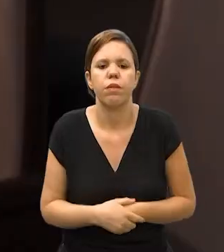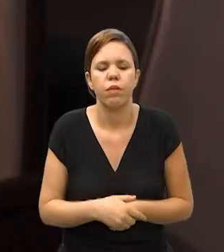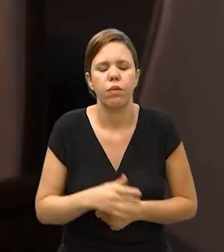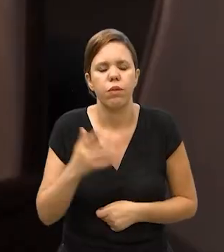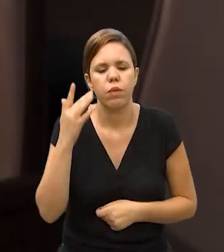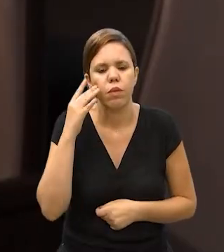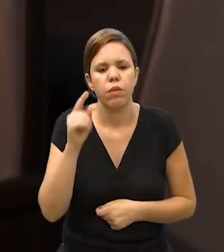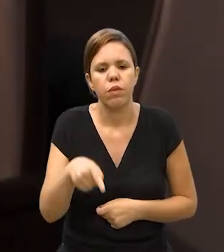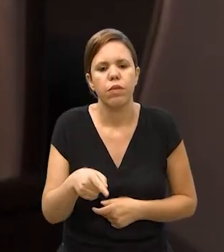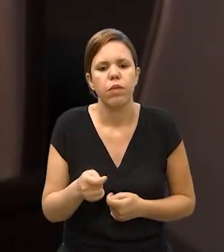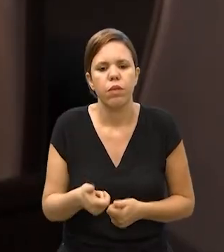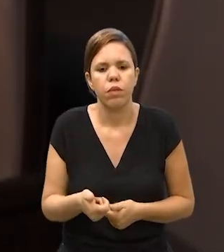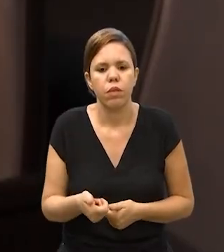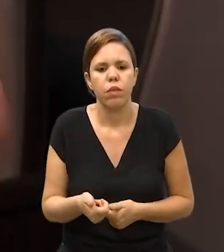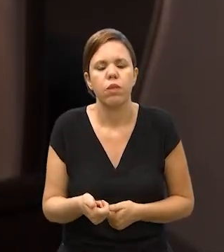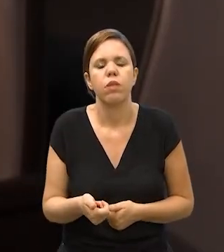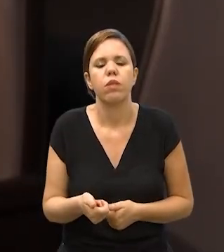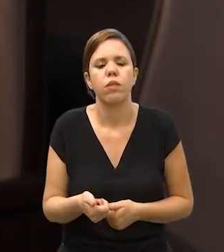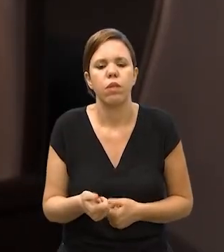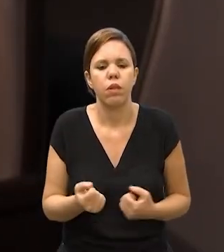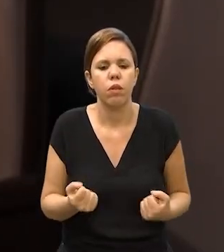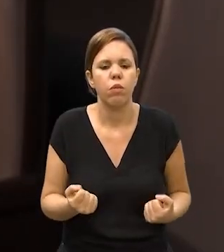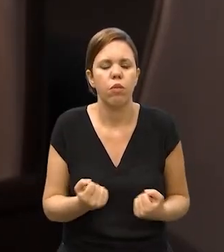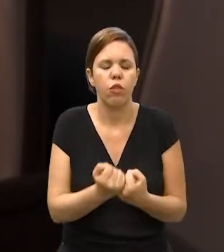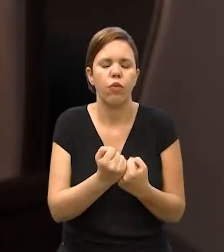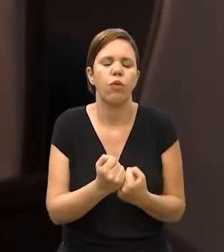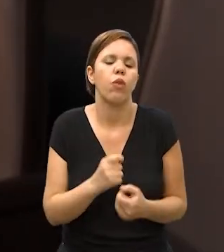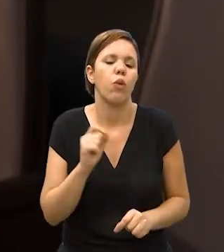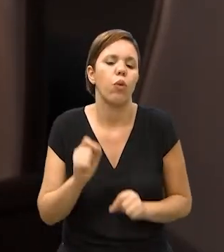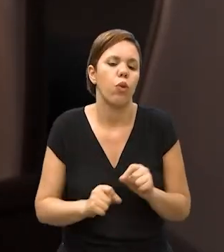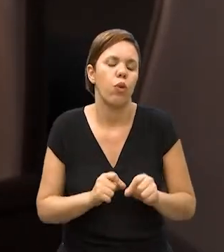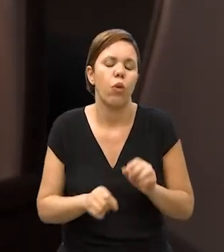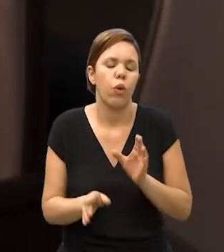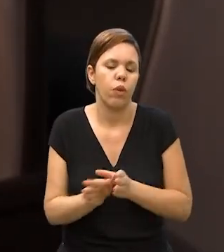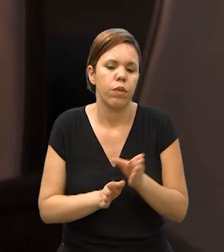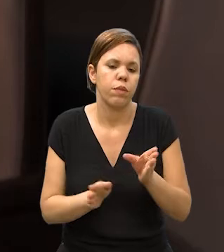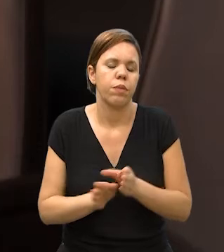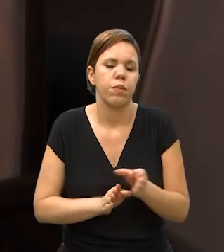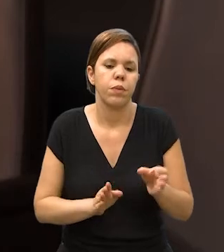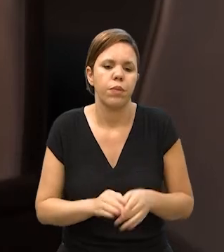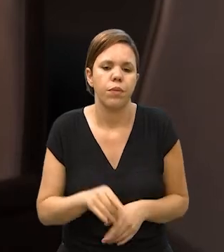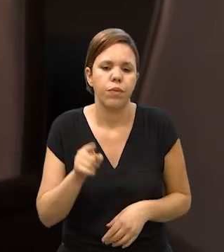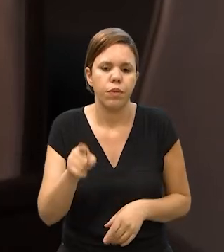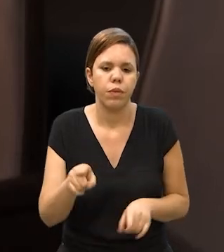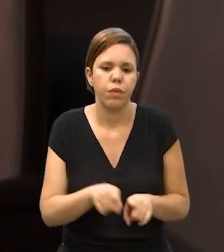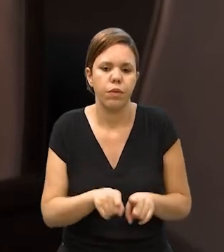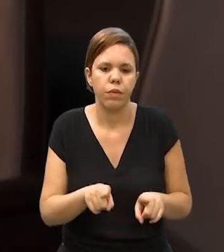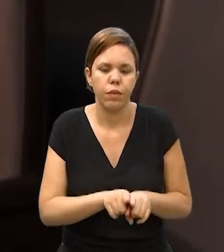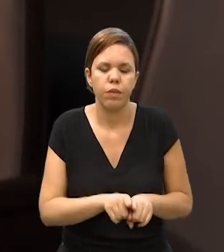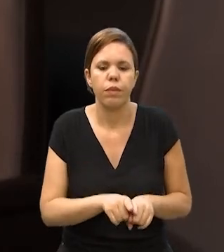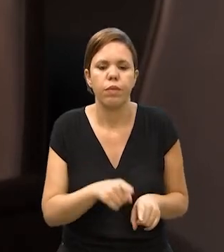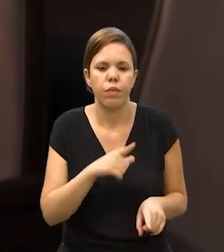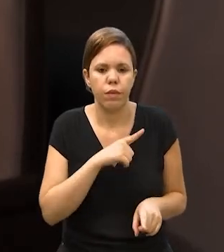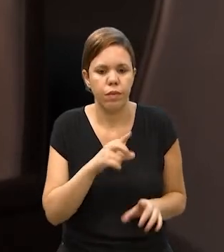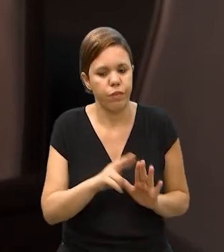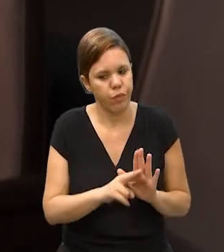acho que acaba você dando ferramentas, você dando orientação e você punindo de forma